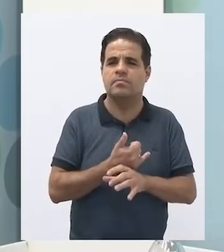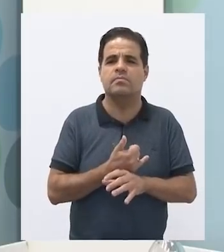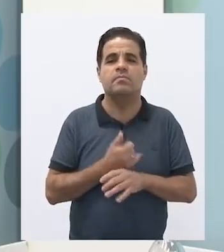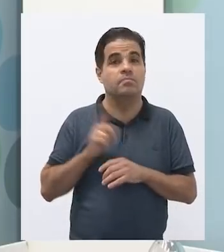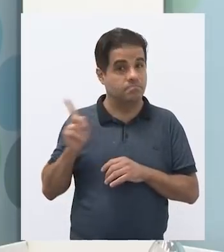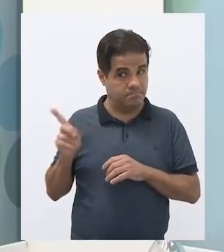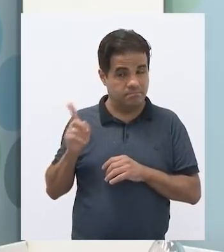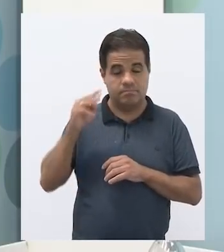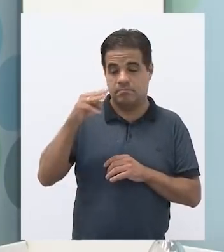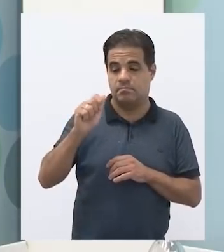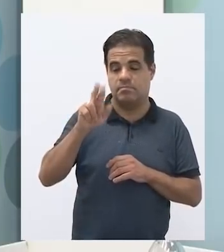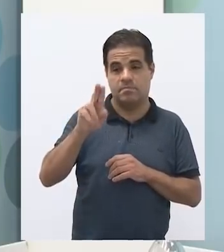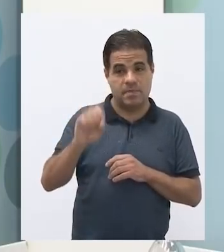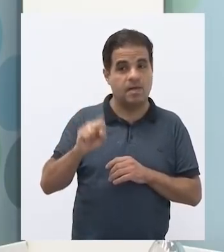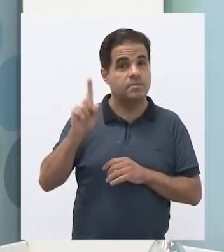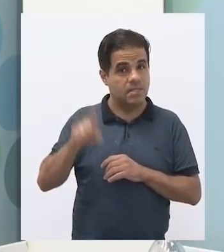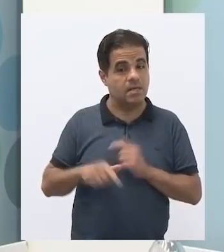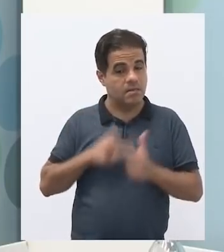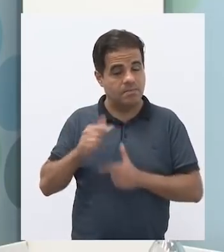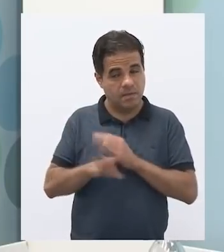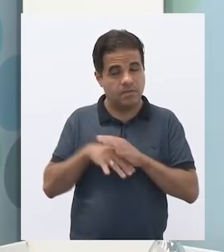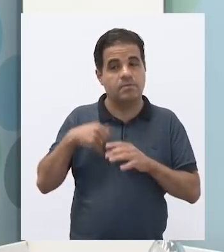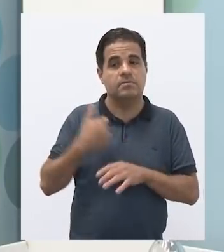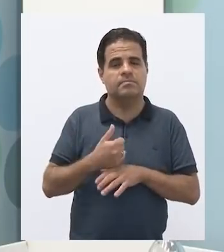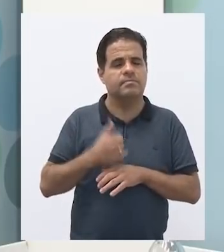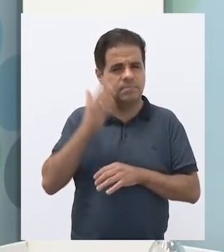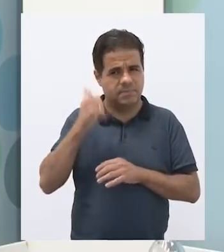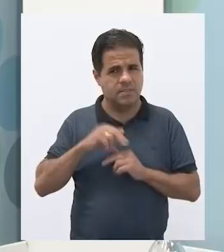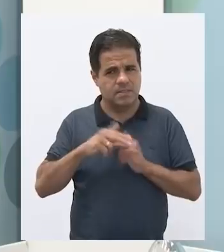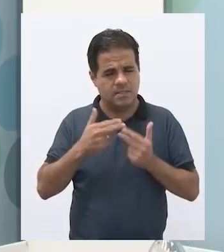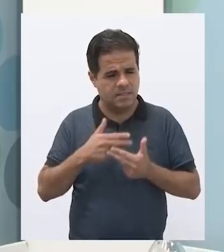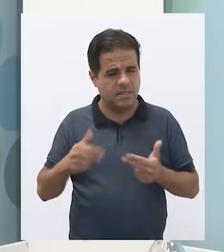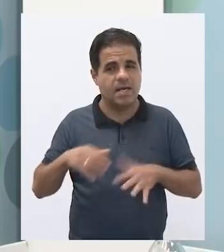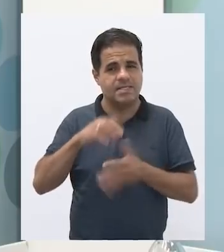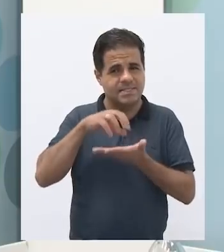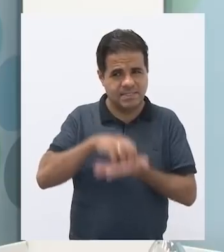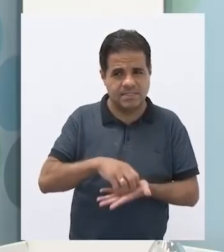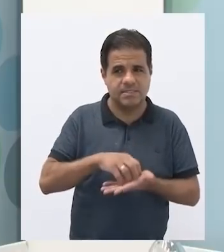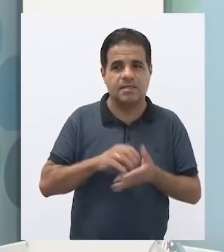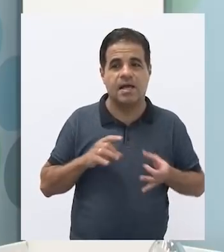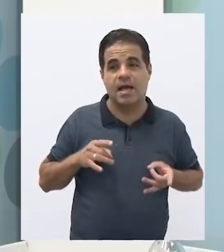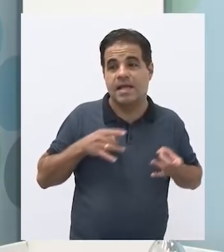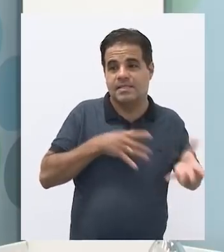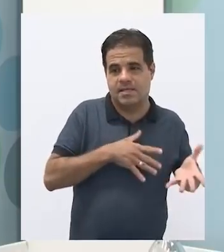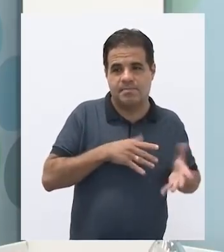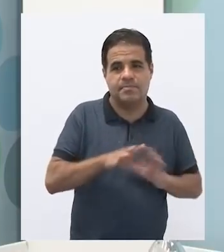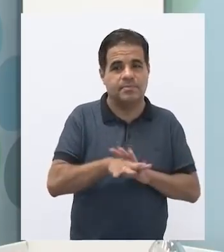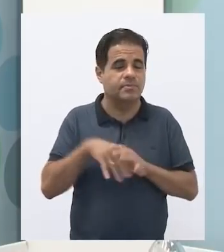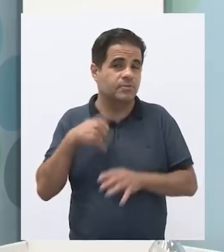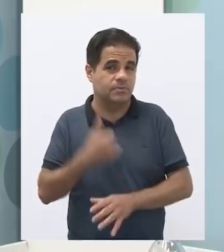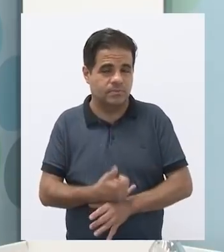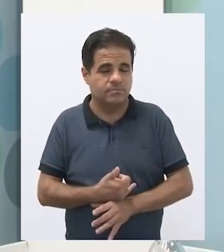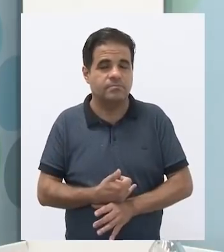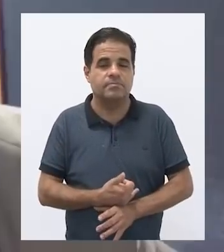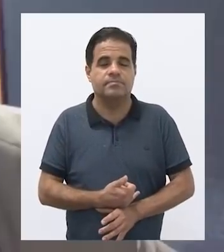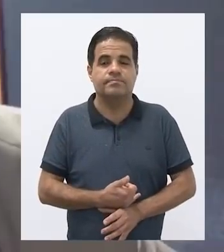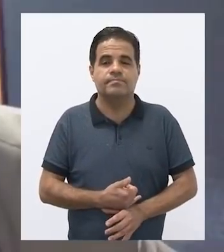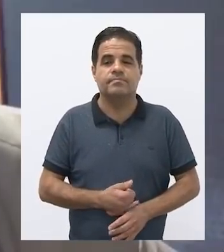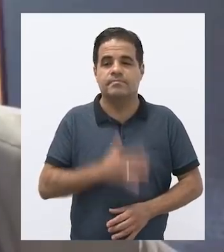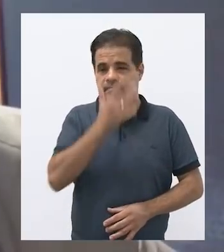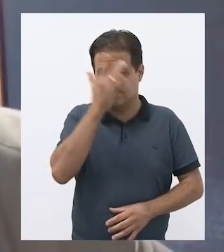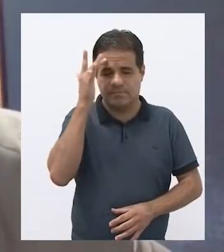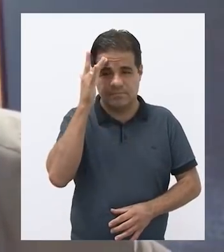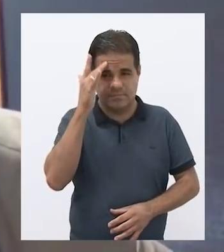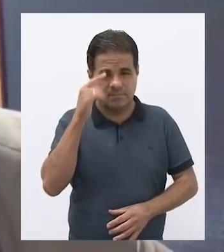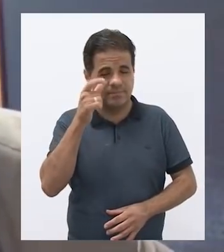YouTuber, e ele está, por conta dessas coisas da sede aí, ele está abandonando o YouTube. E, aliás, as pessoas estão... do